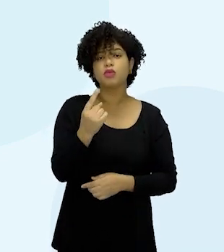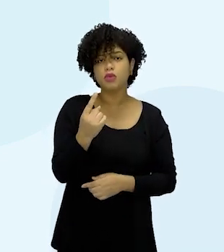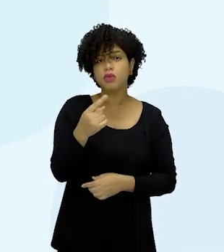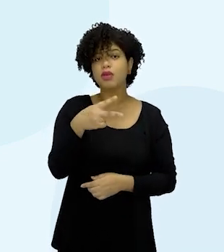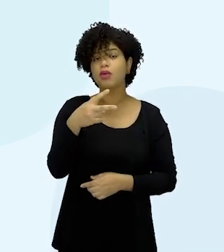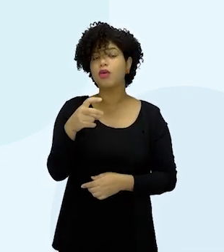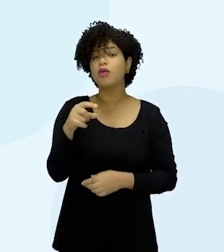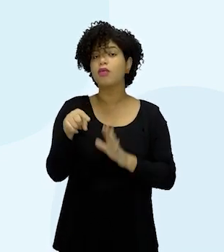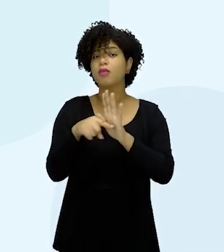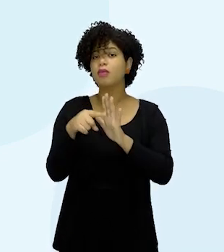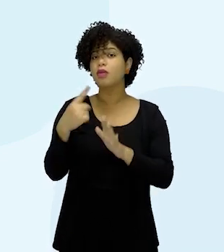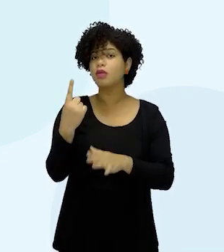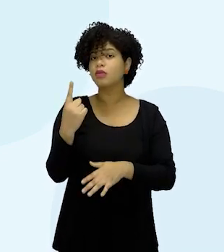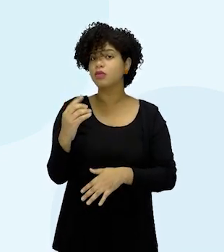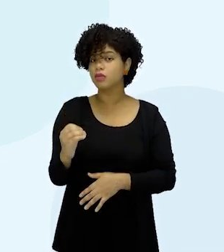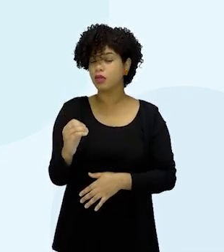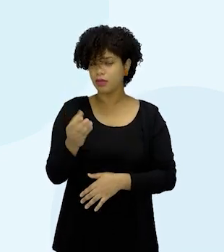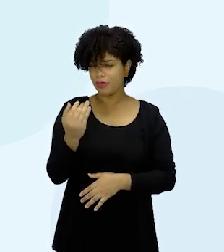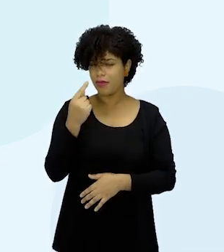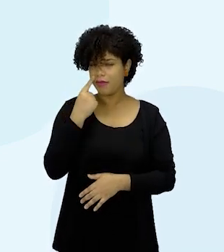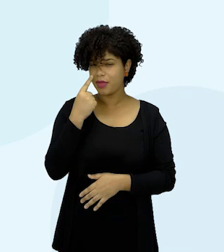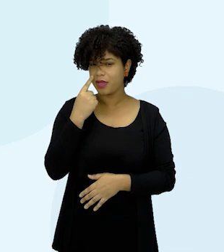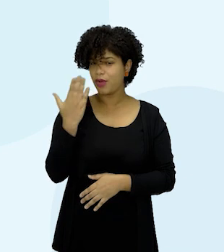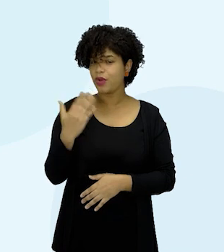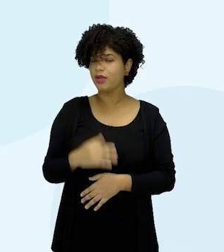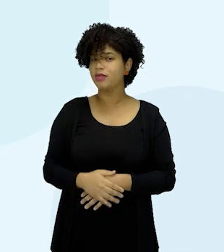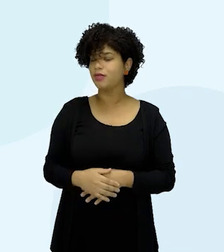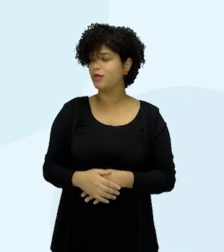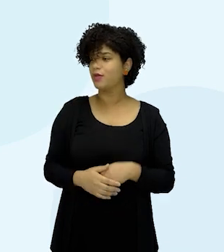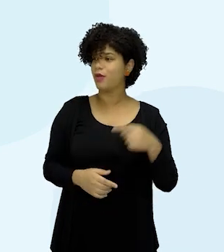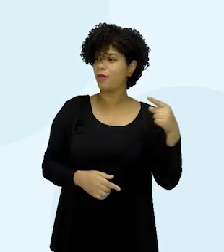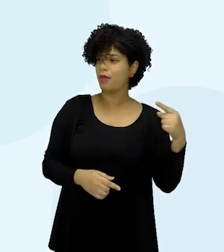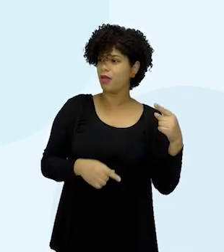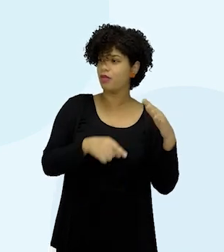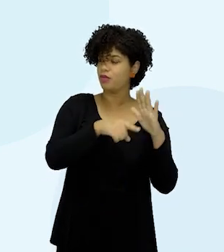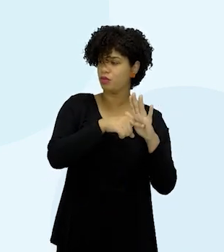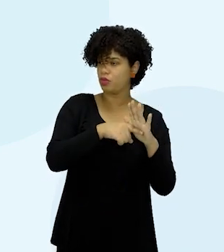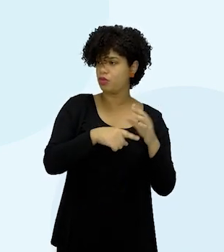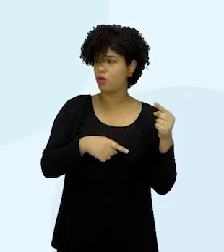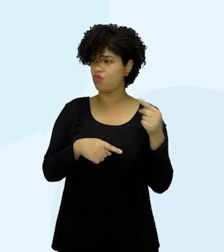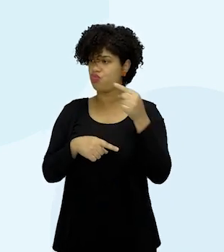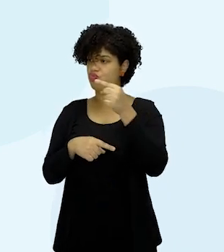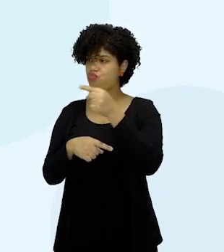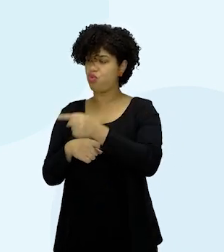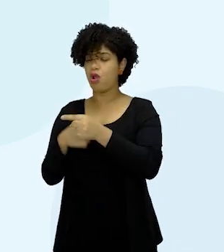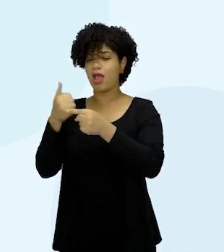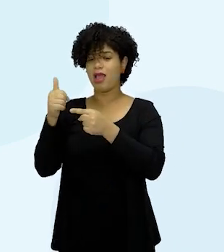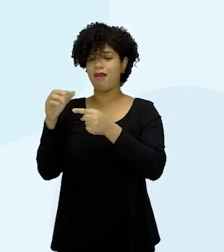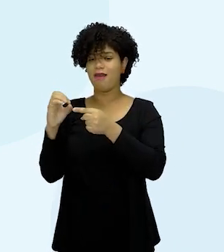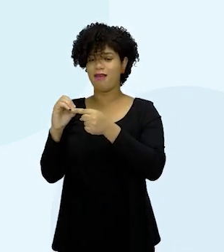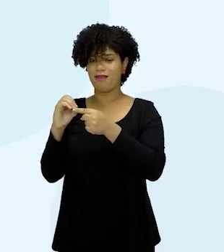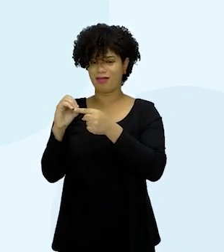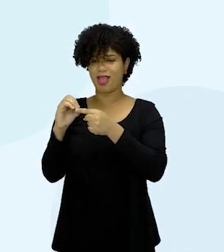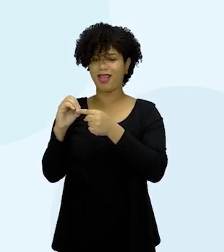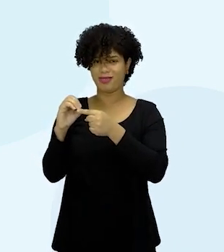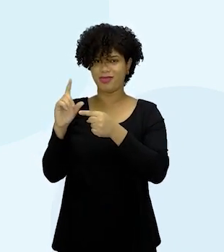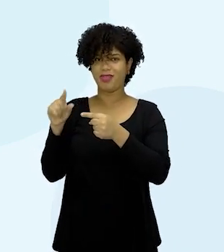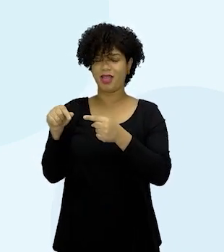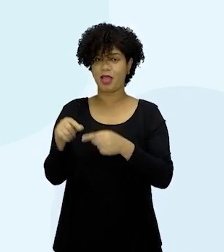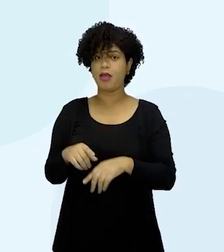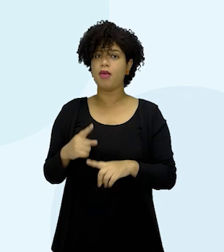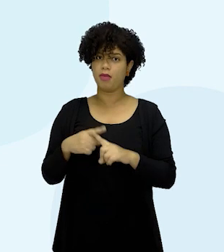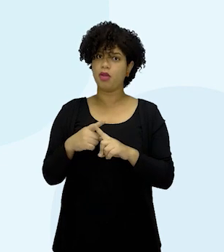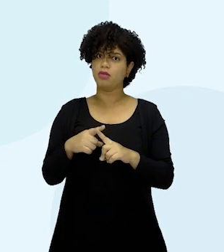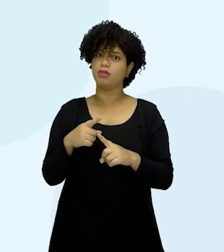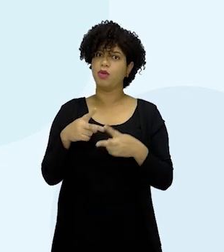Então, eu vou vir aqui e vou fazer uma setinha do menos 2 até o menos 10, porque eu encontrei a resposta menos 10 lá no segundo conjunto. Mas se eu